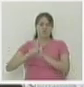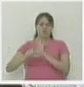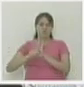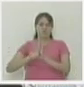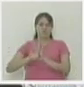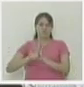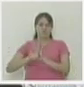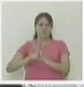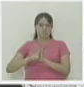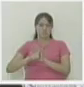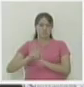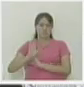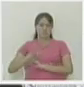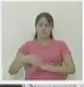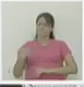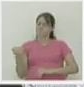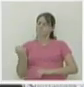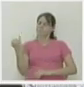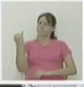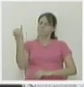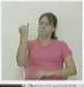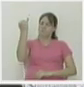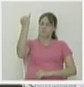ele já era alguma coisa de muito importante.